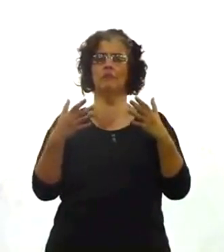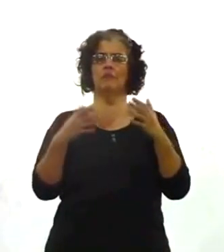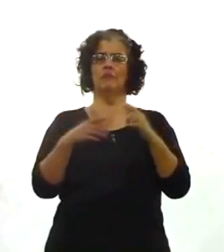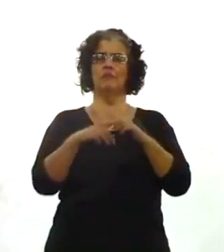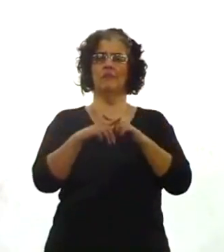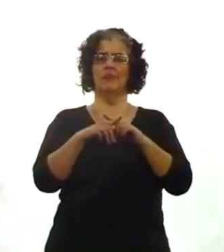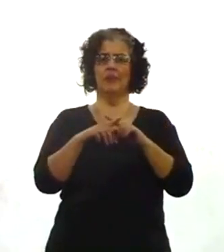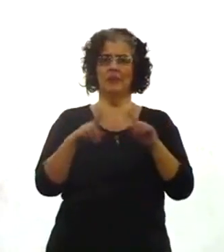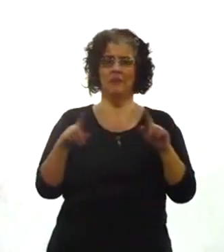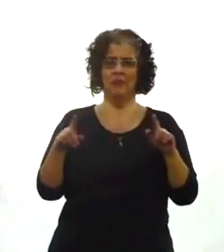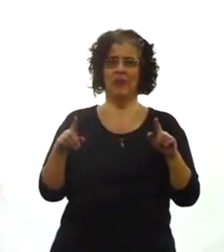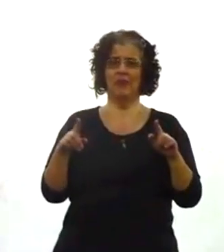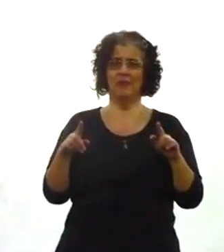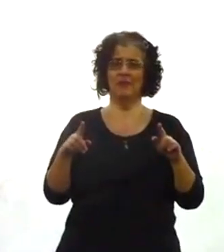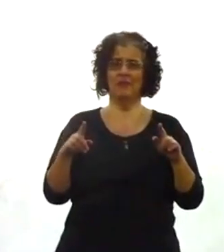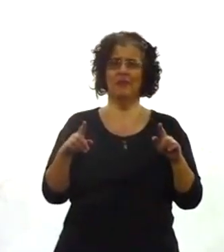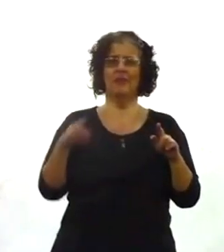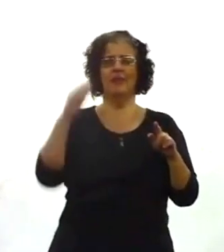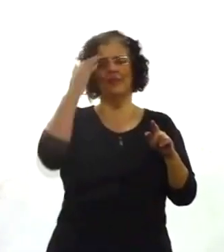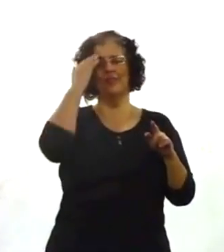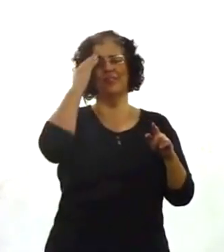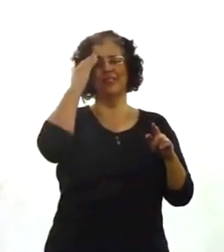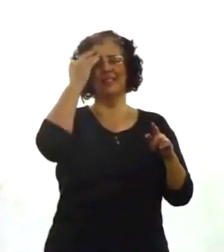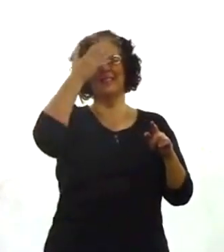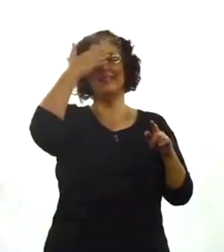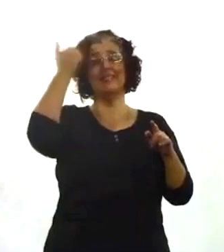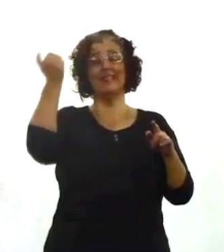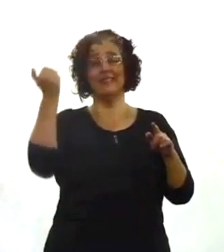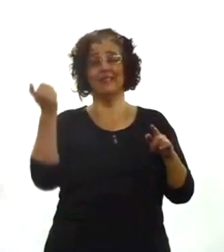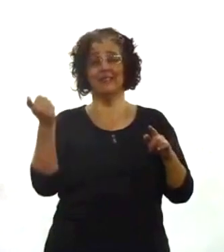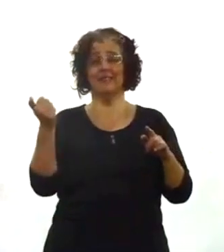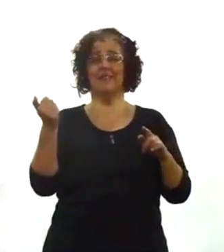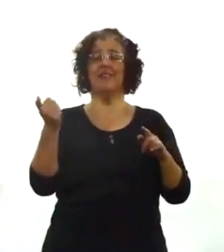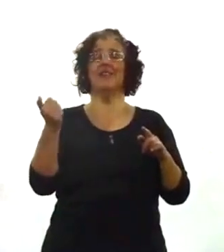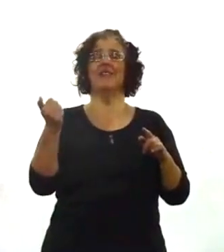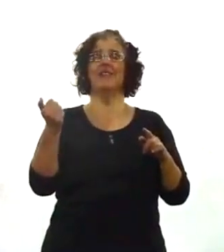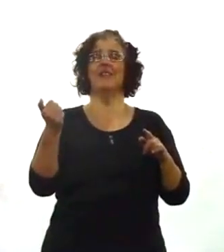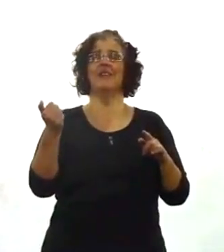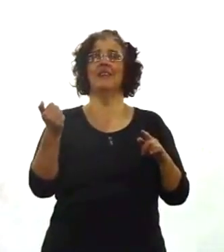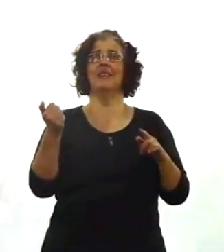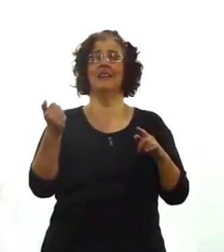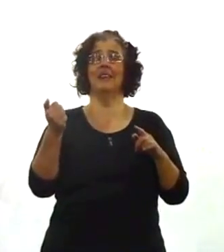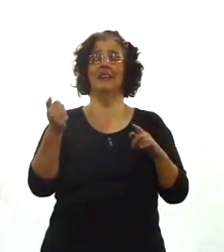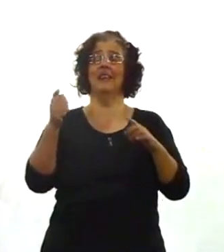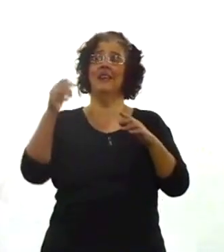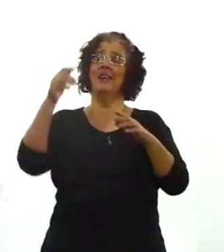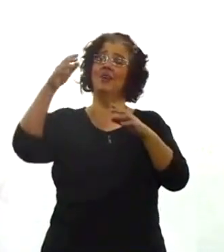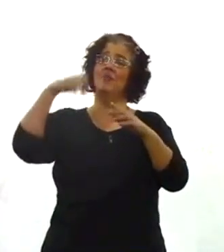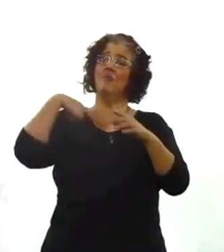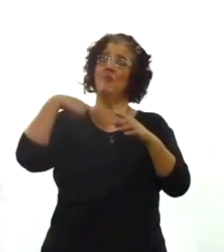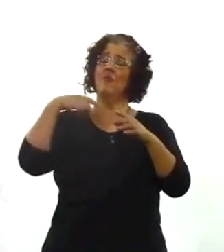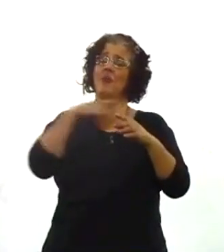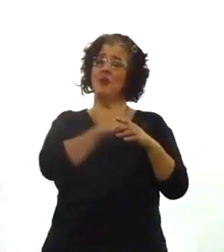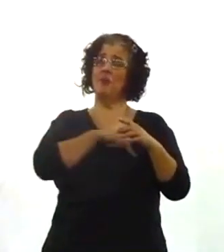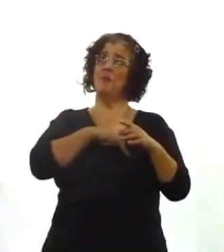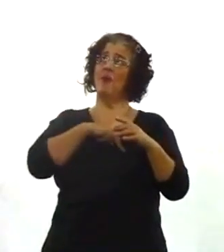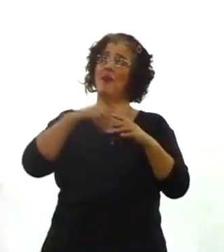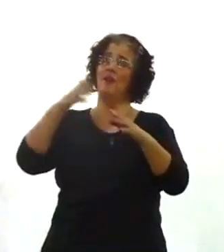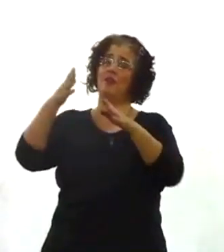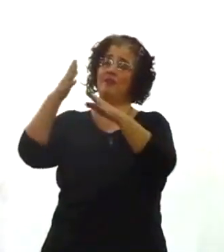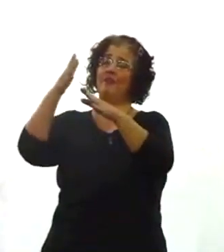possa descer as muralhas de Damasco dentro de um cesto, porque o rei quer